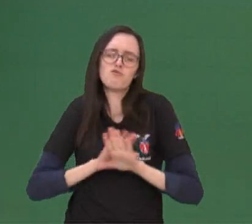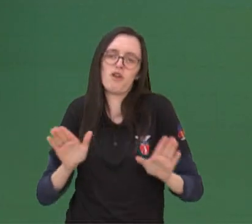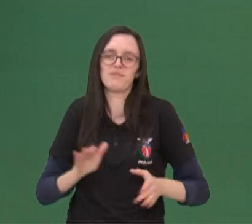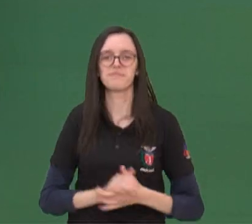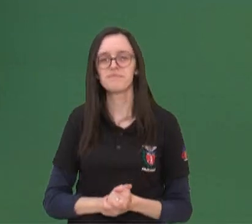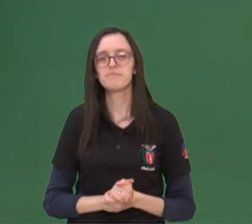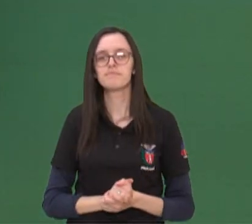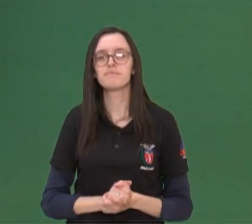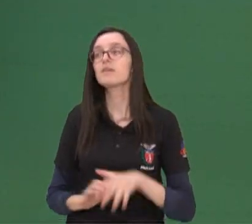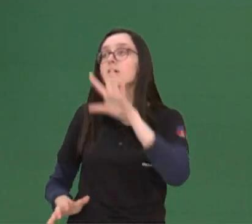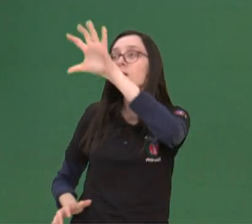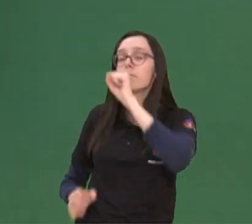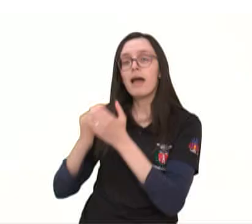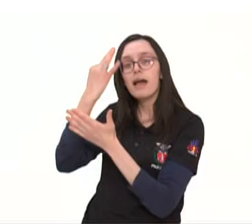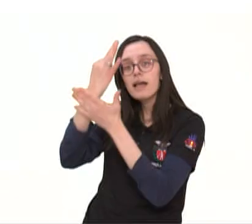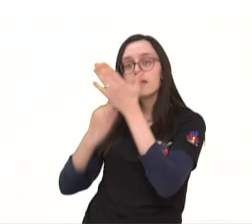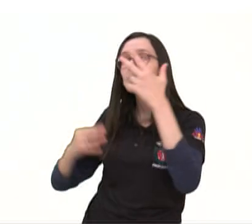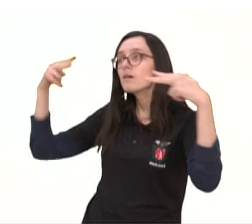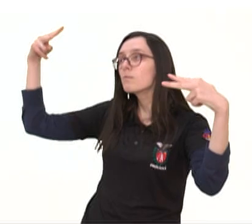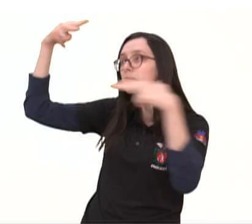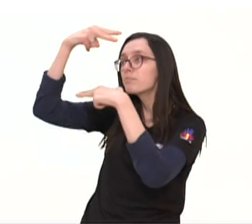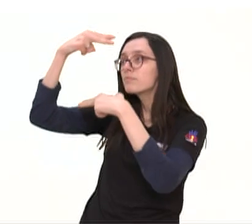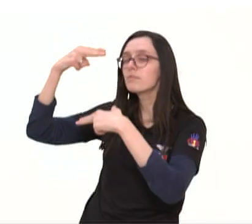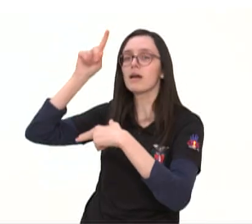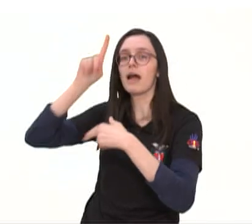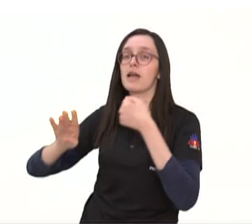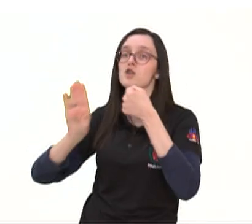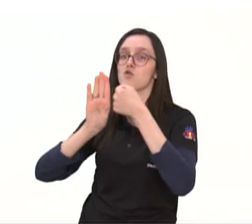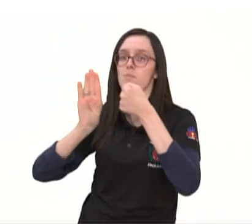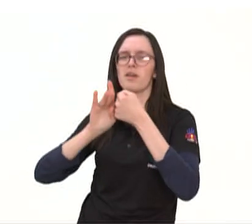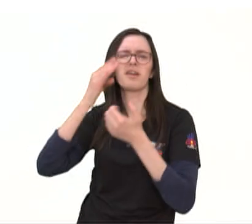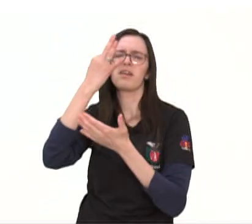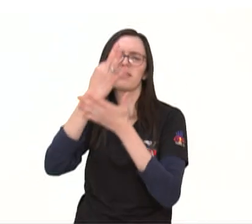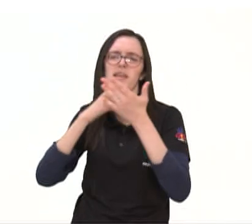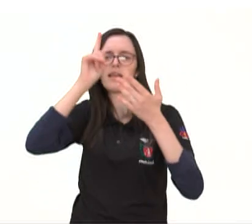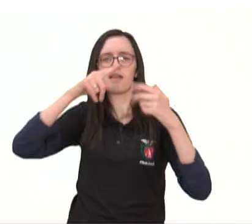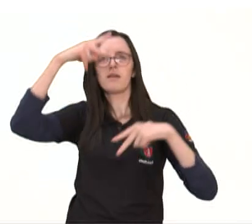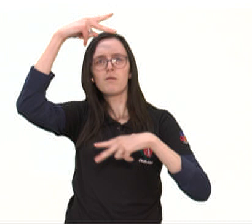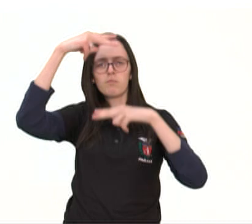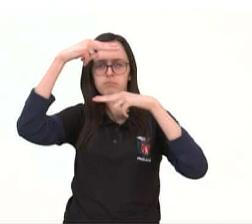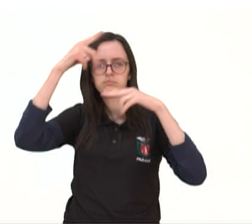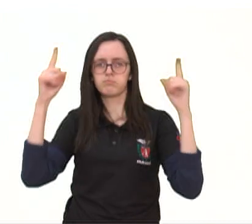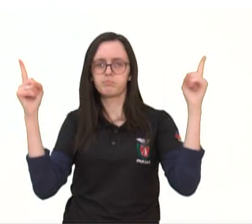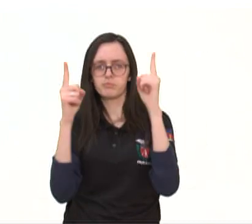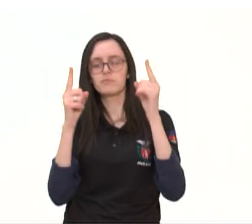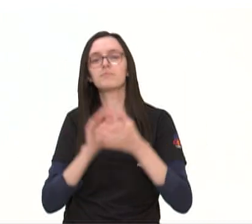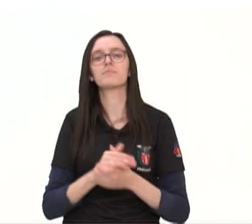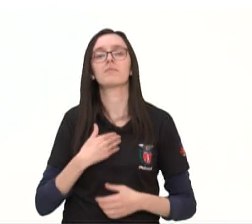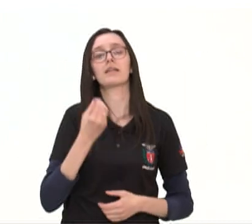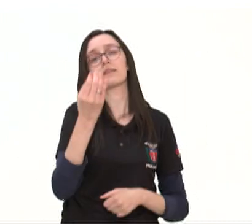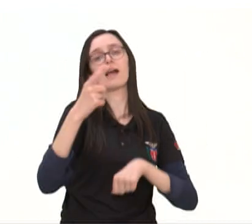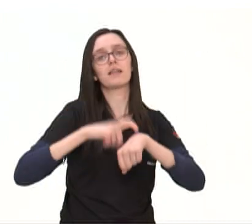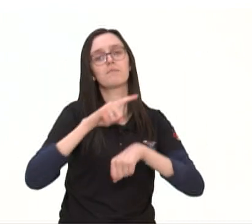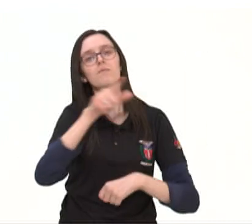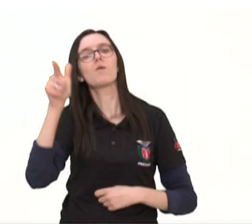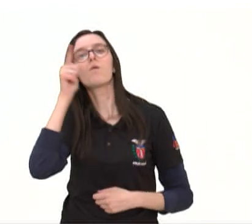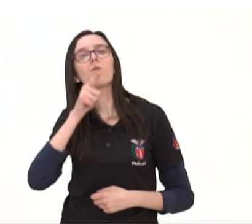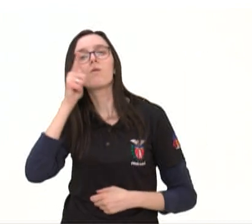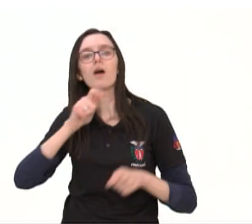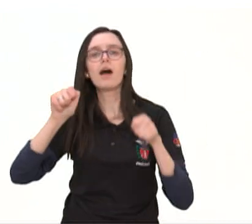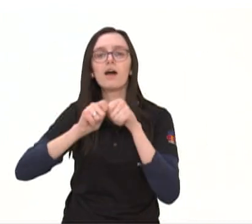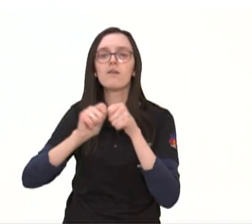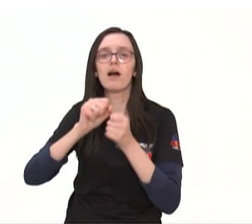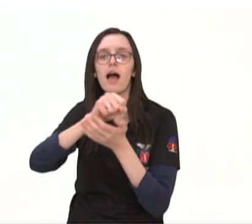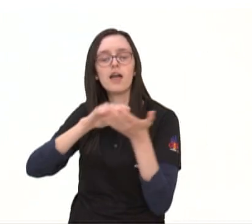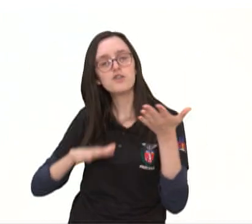isso. Retire do texto os substantivos. Esse textinho aqui, bem curtinho. Vou dar um tempinho para vocês